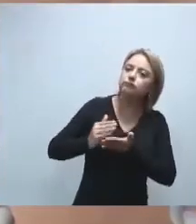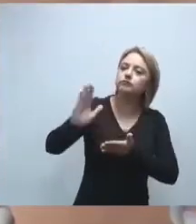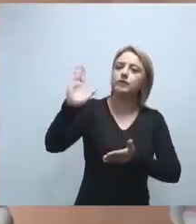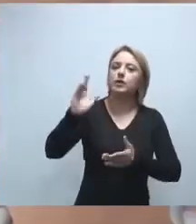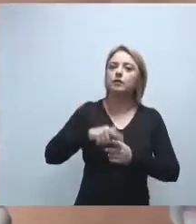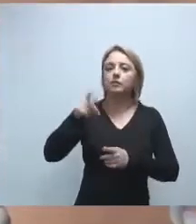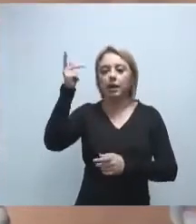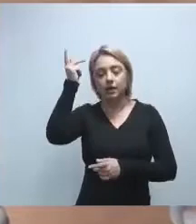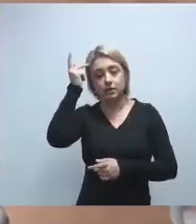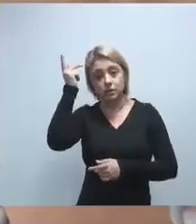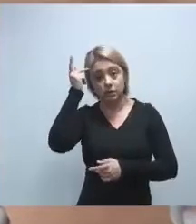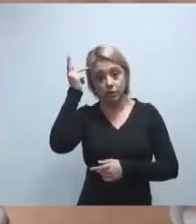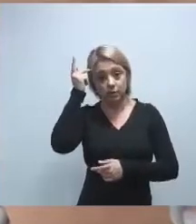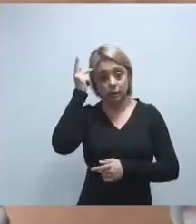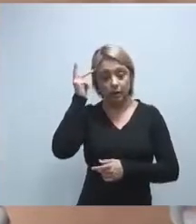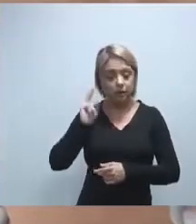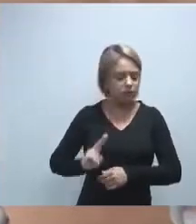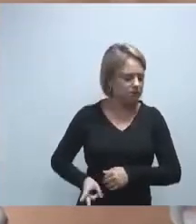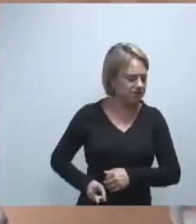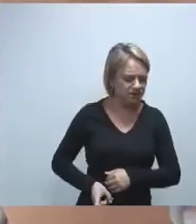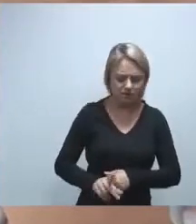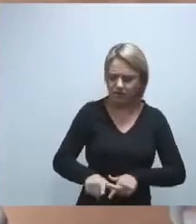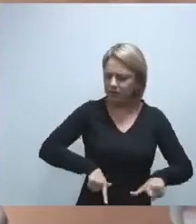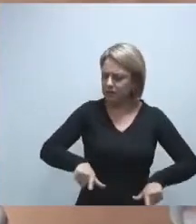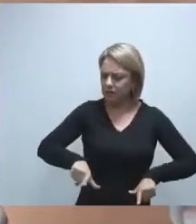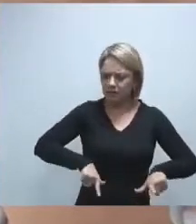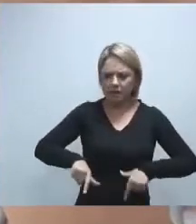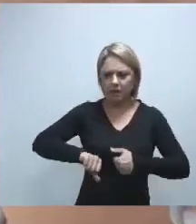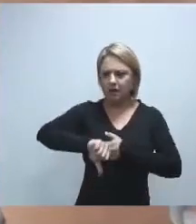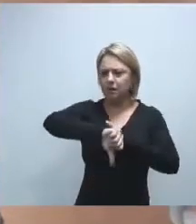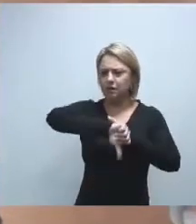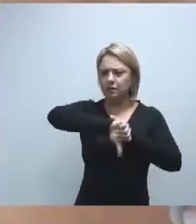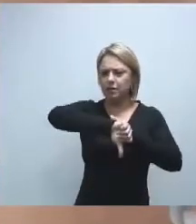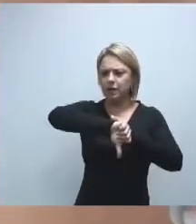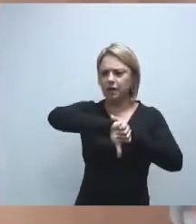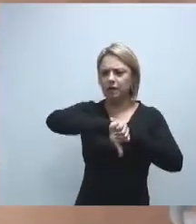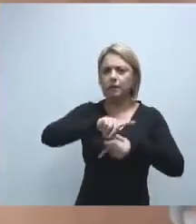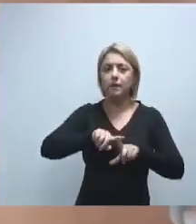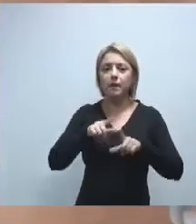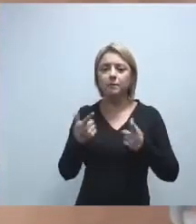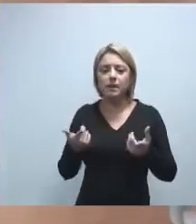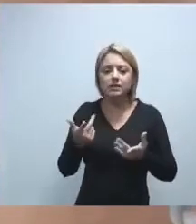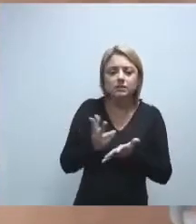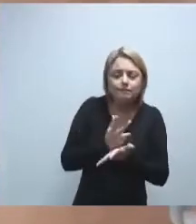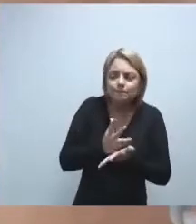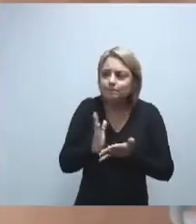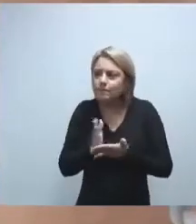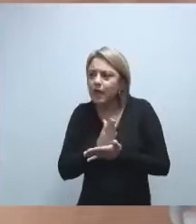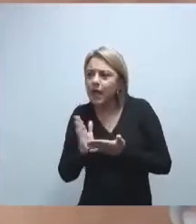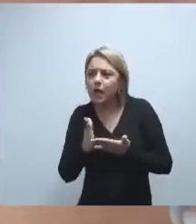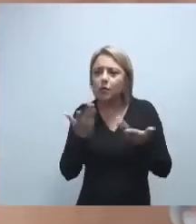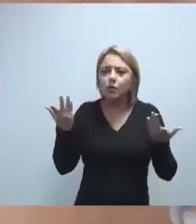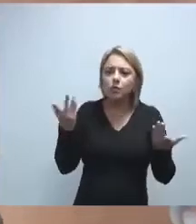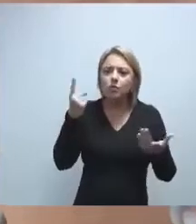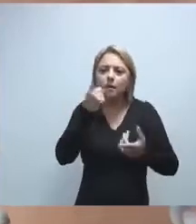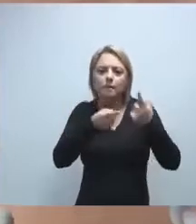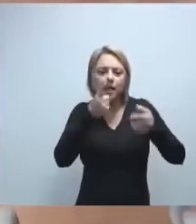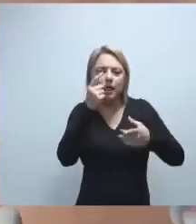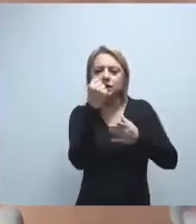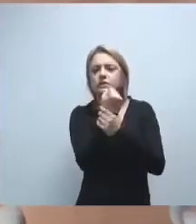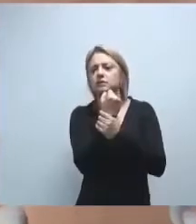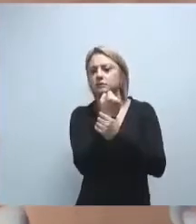fui parar em são paulo sempre trabalhei várias pela aula mas que havia alguns mandados de segurança também